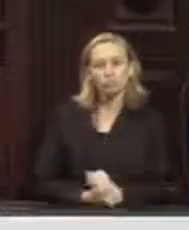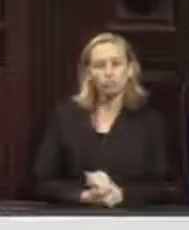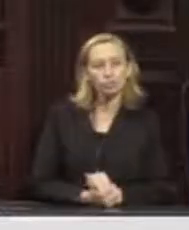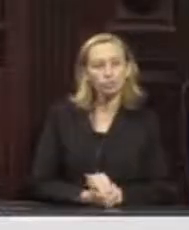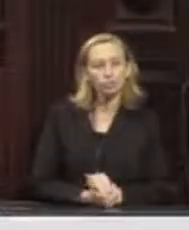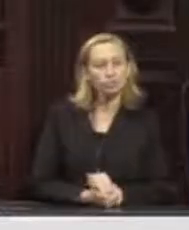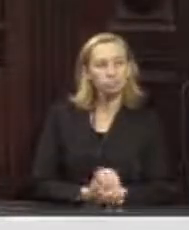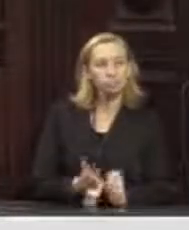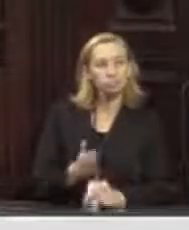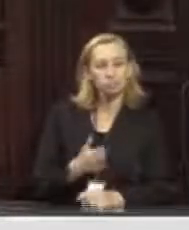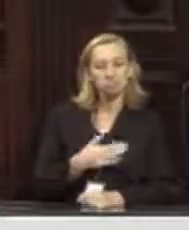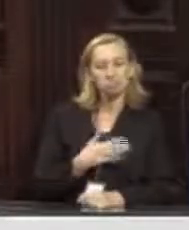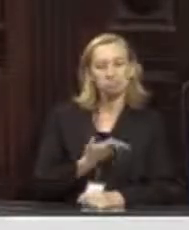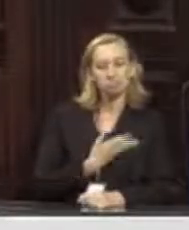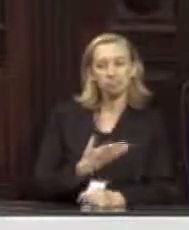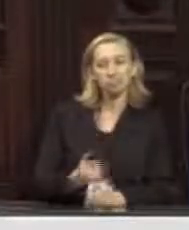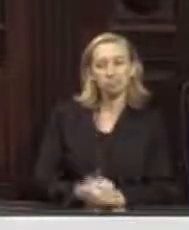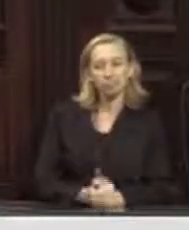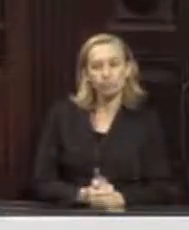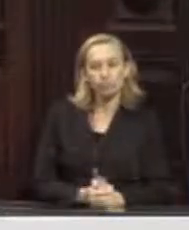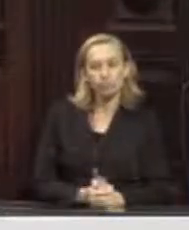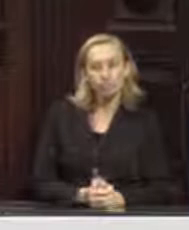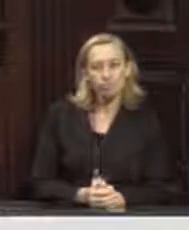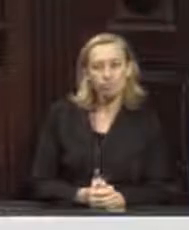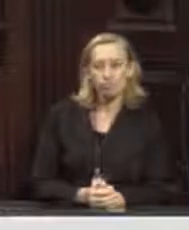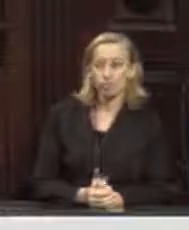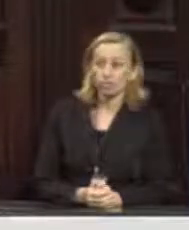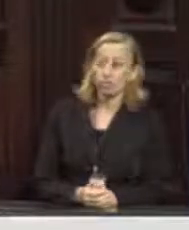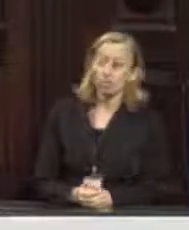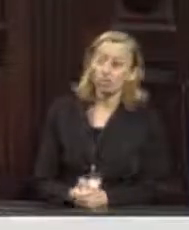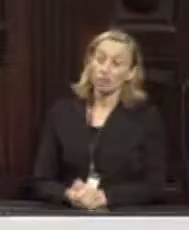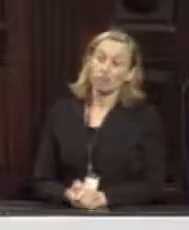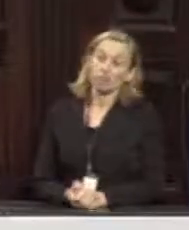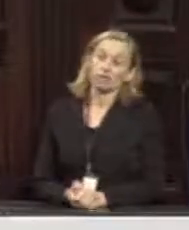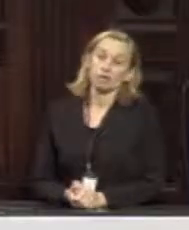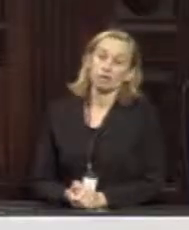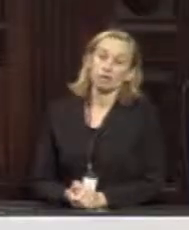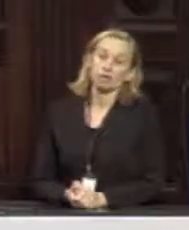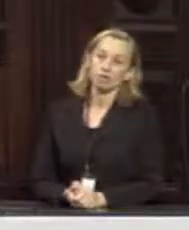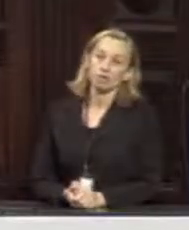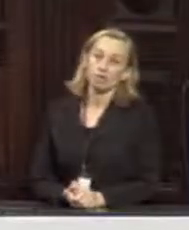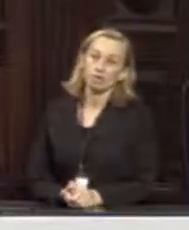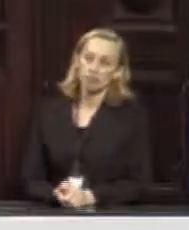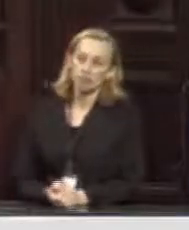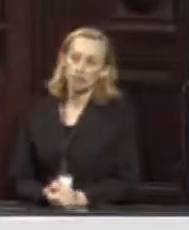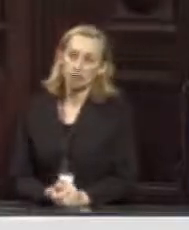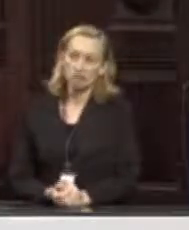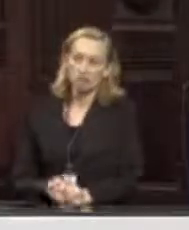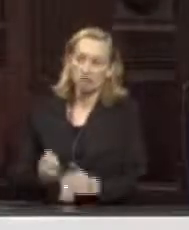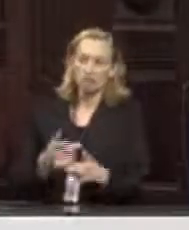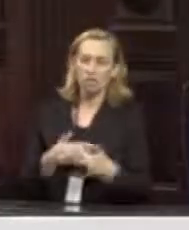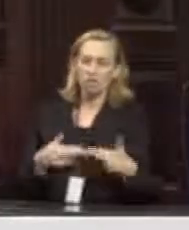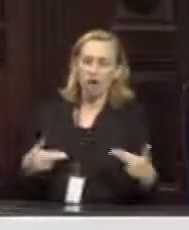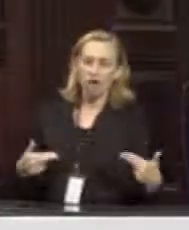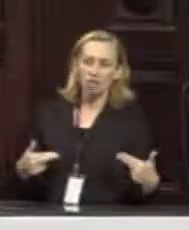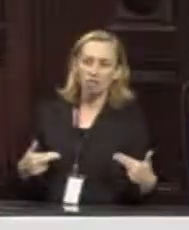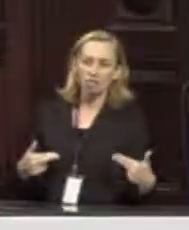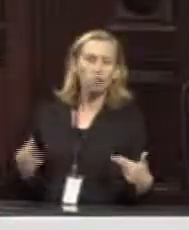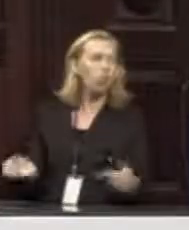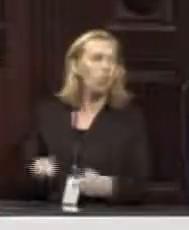dos meus pares nesta casa. Muitos deles